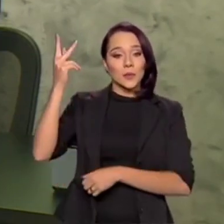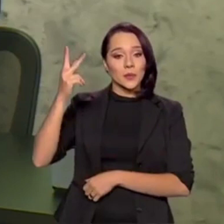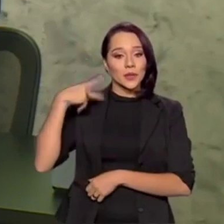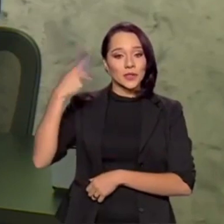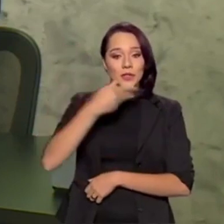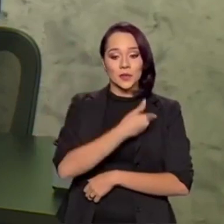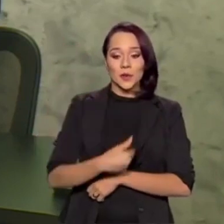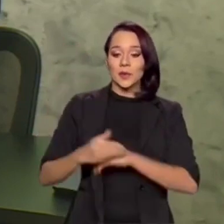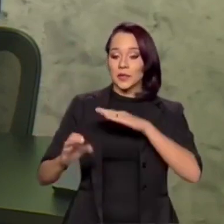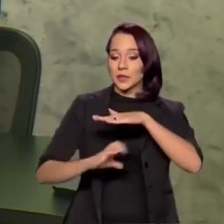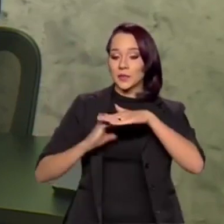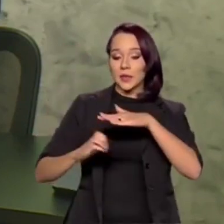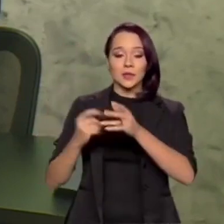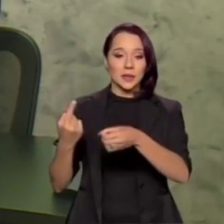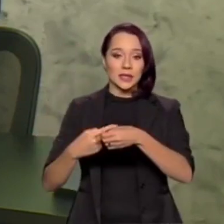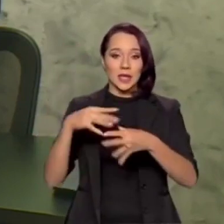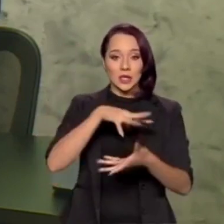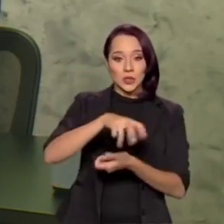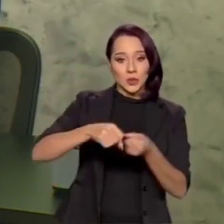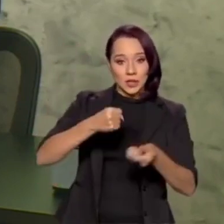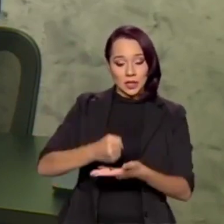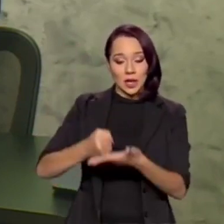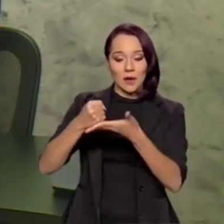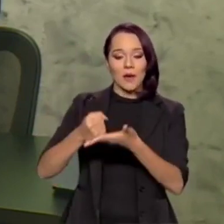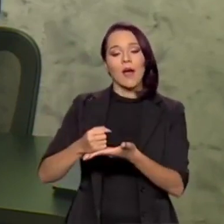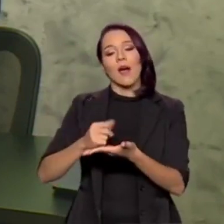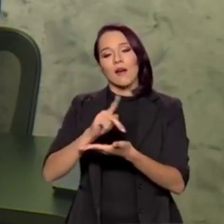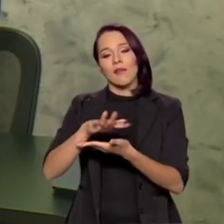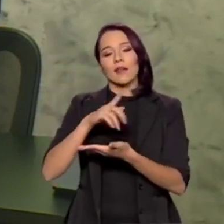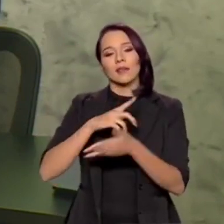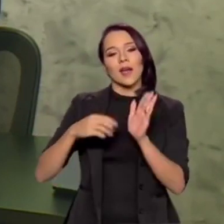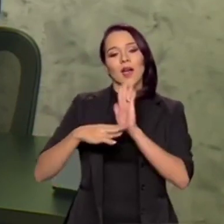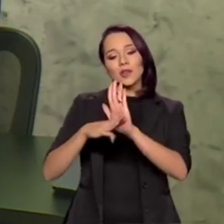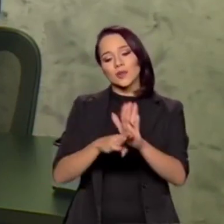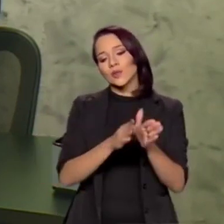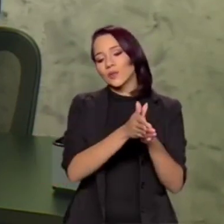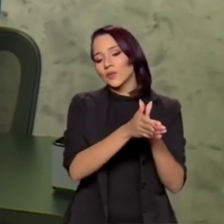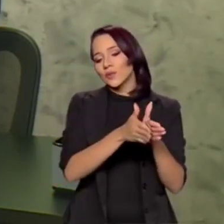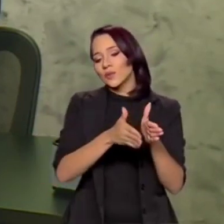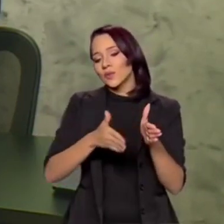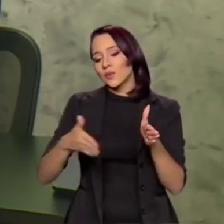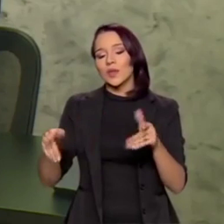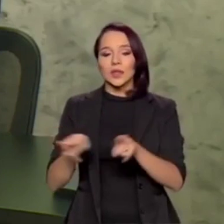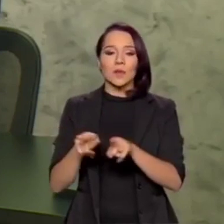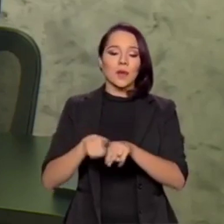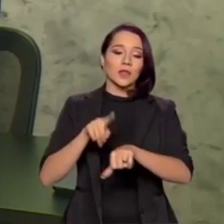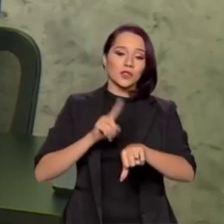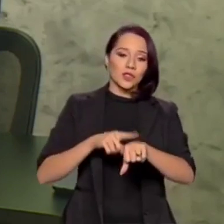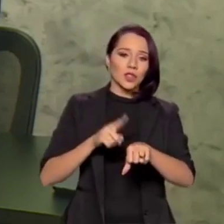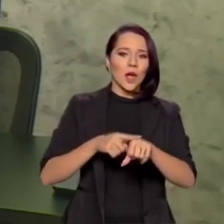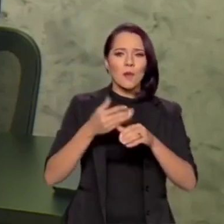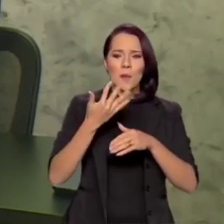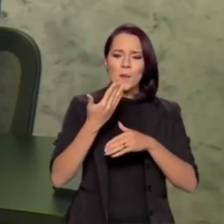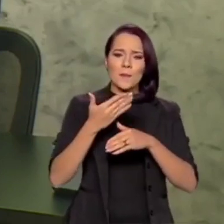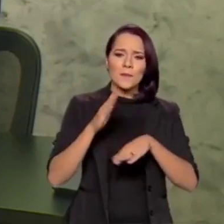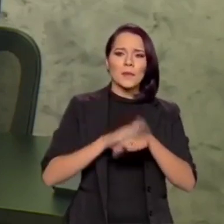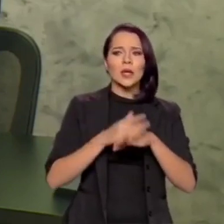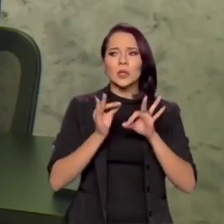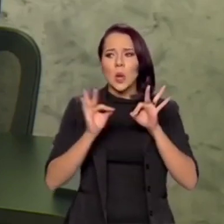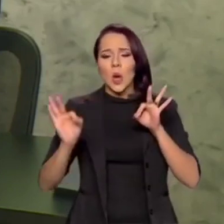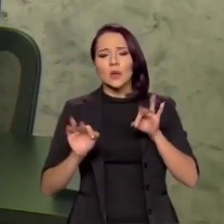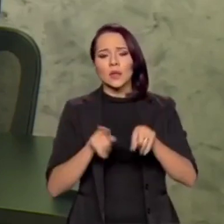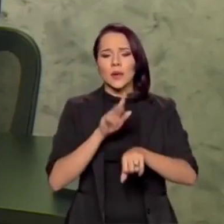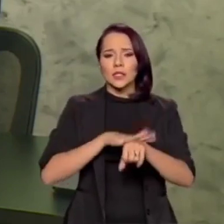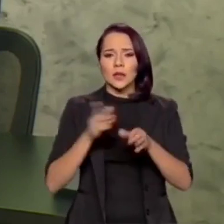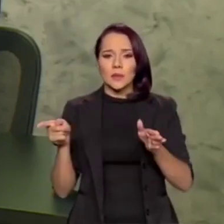pública de startups para cidades sustentáveis, isso vai trazer benefícios de longo e também de médio prazo para a população quando se